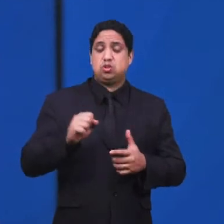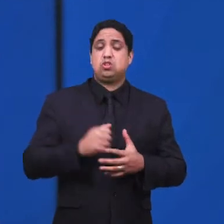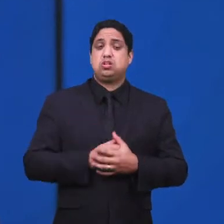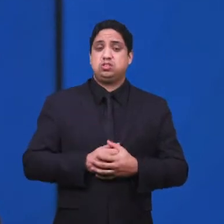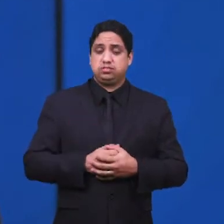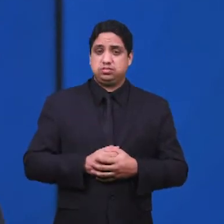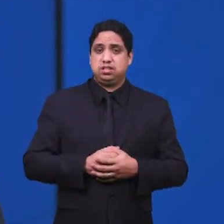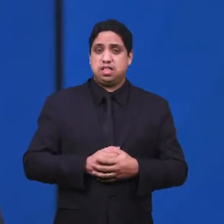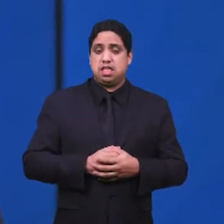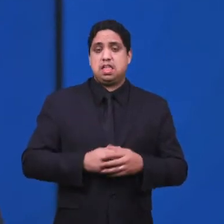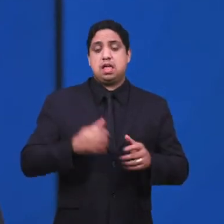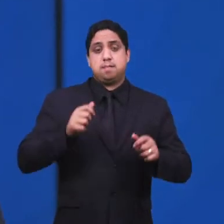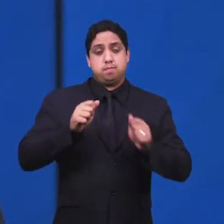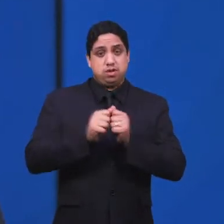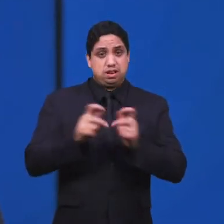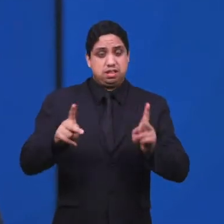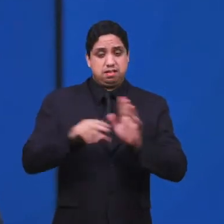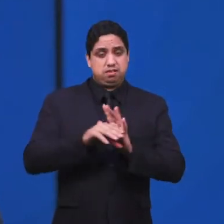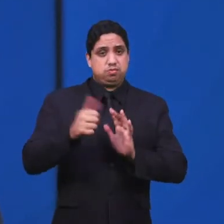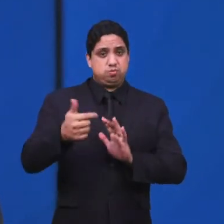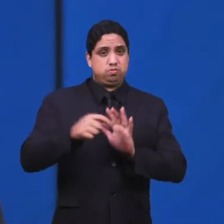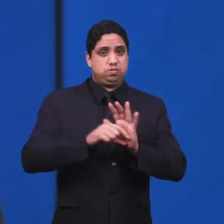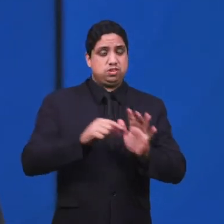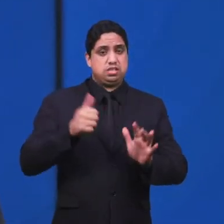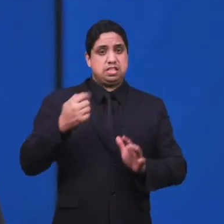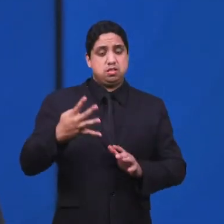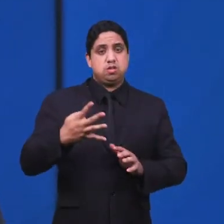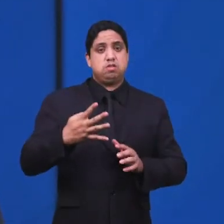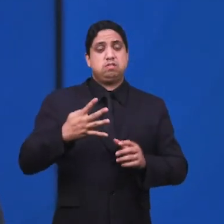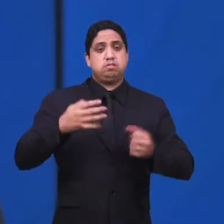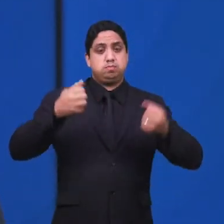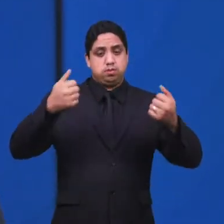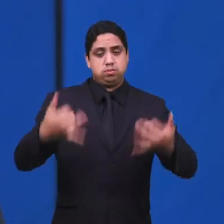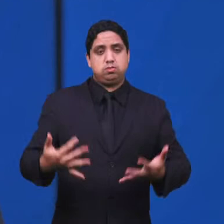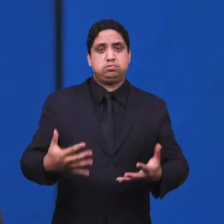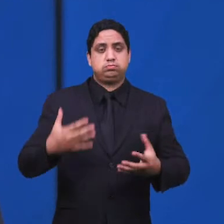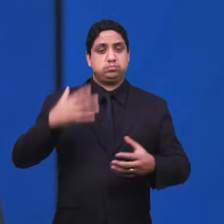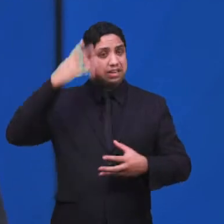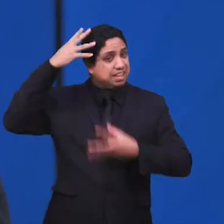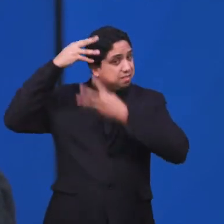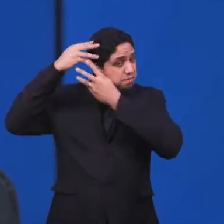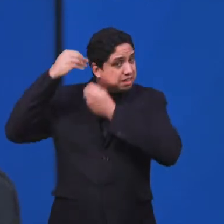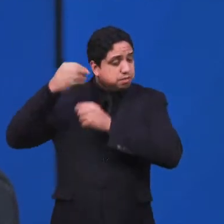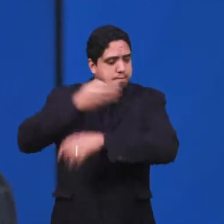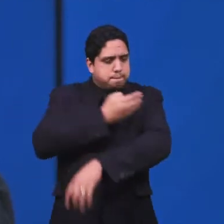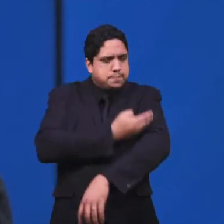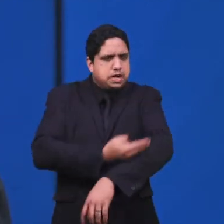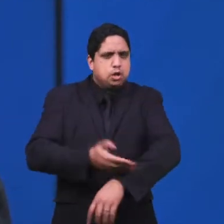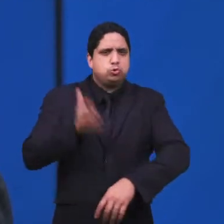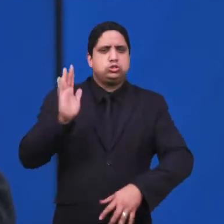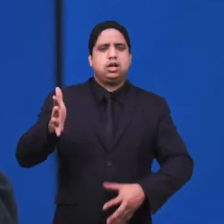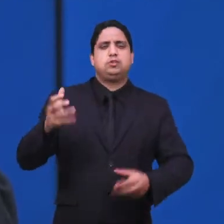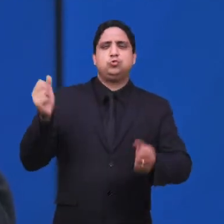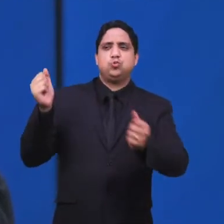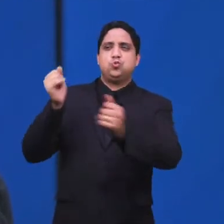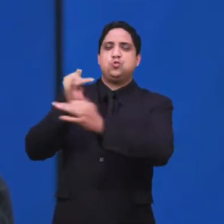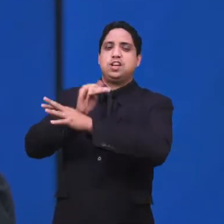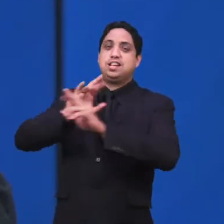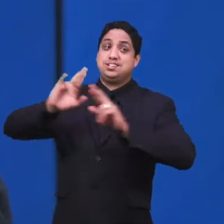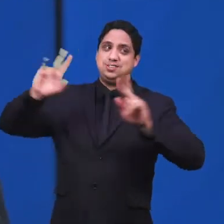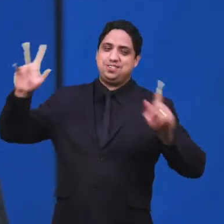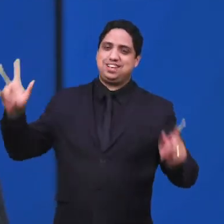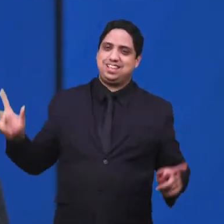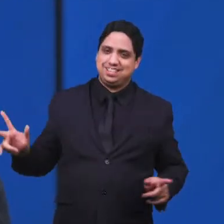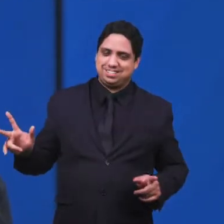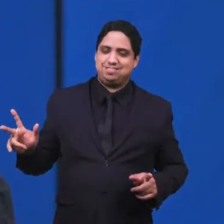você fez aí a colocação, né? Ali os cabelos brancos do Senhor Jesus, ele já glorificado, mostrando ali essa diferença.